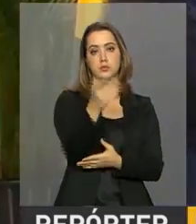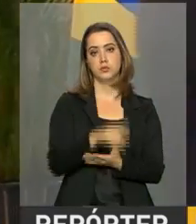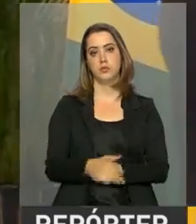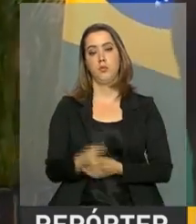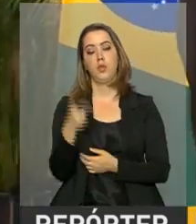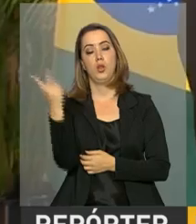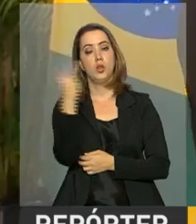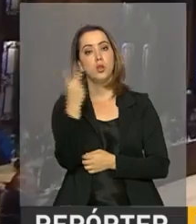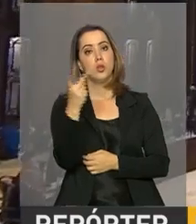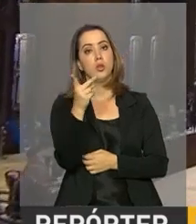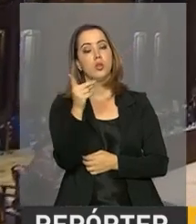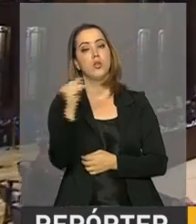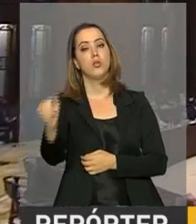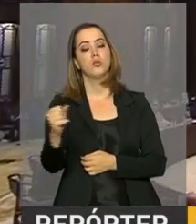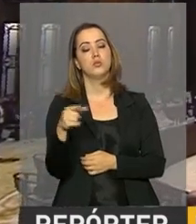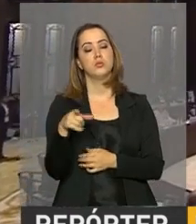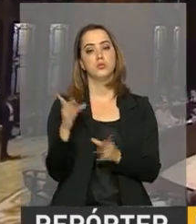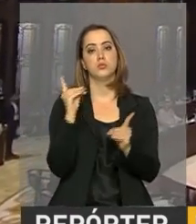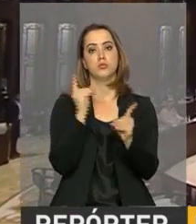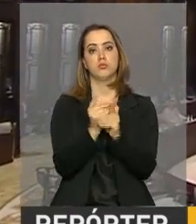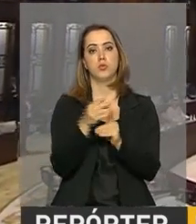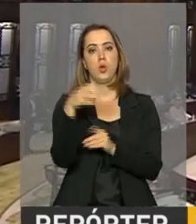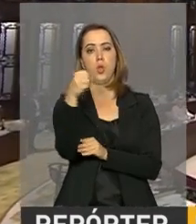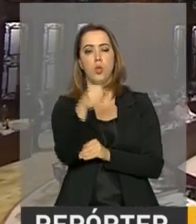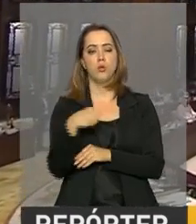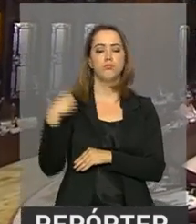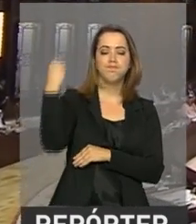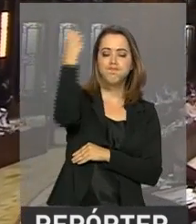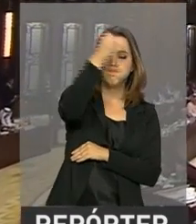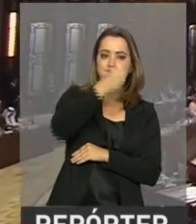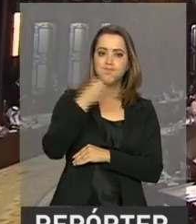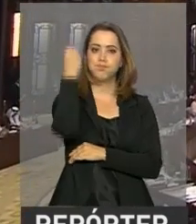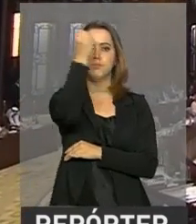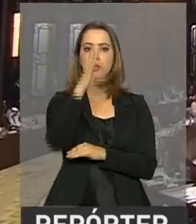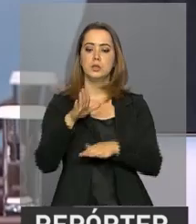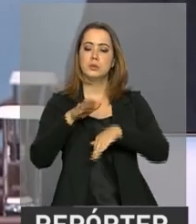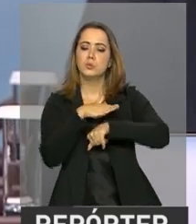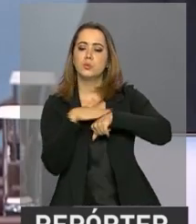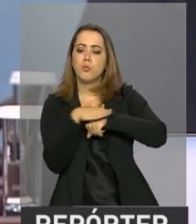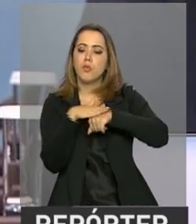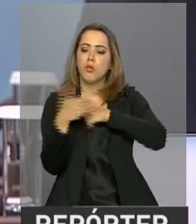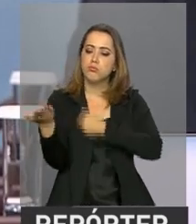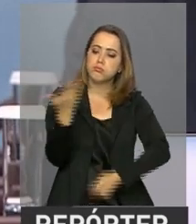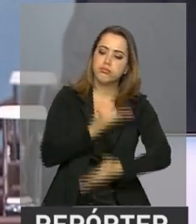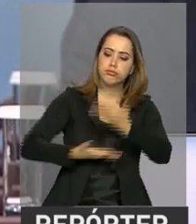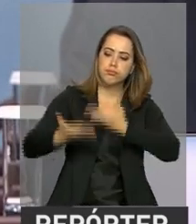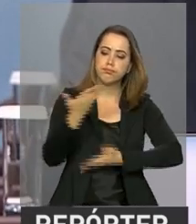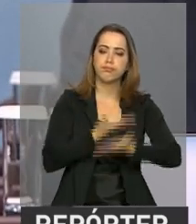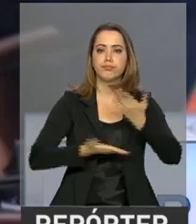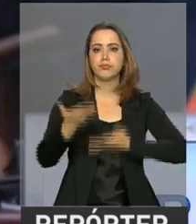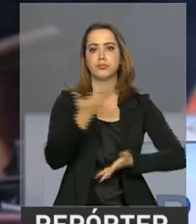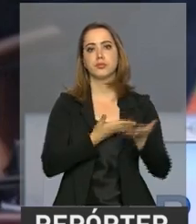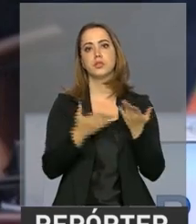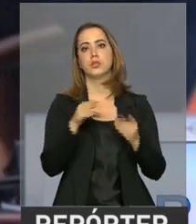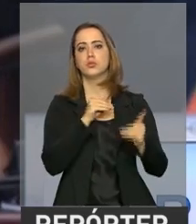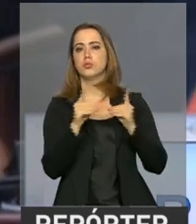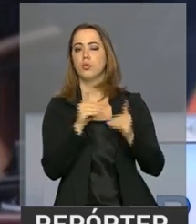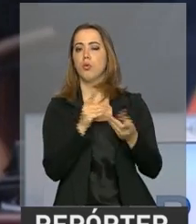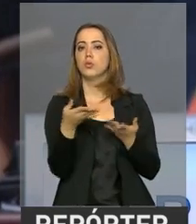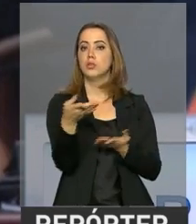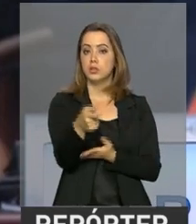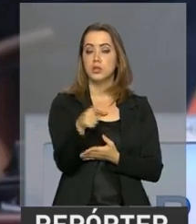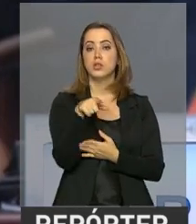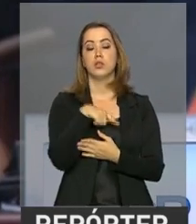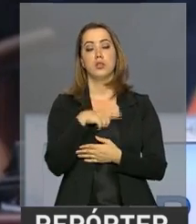dias de encontros, cerca de 9 horas de debates entre os principais chefes de Estado do mundo nessa cúpula do G20.